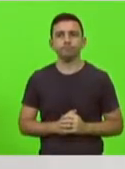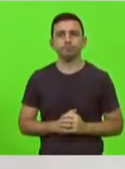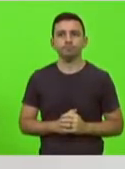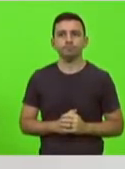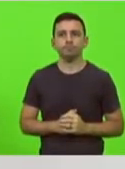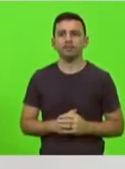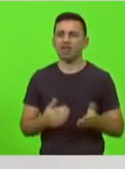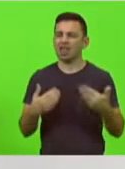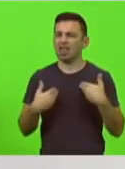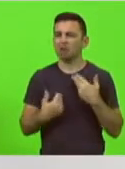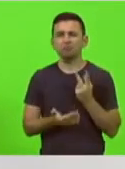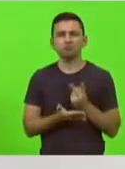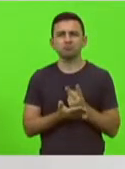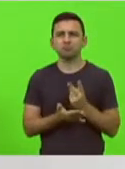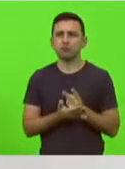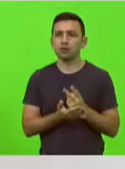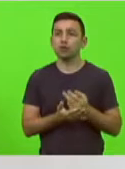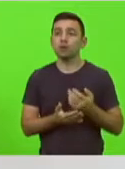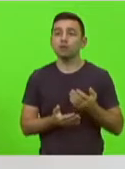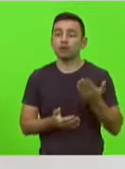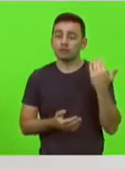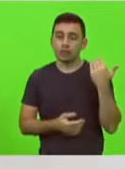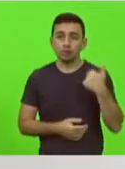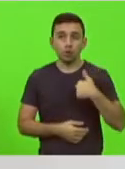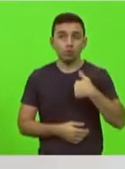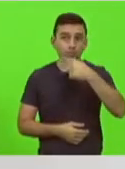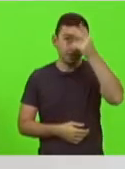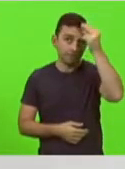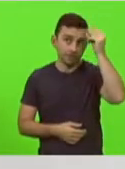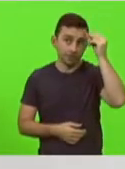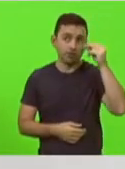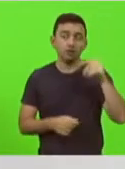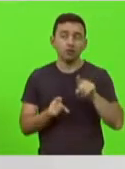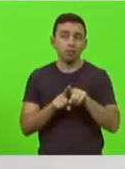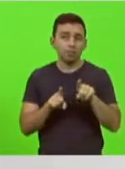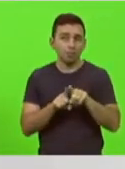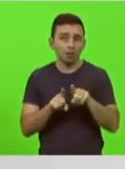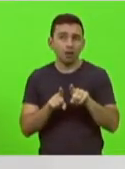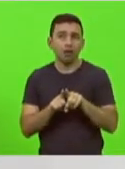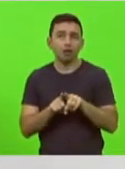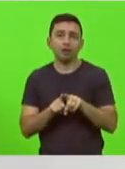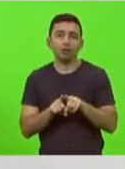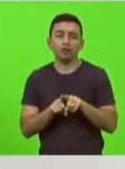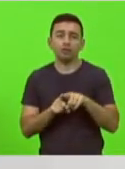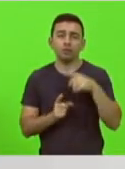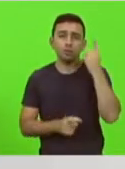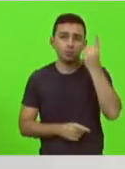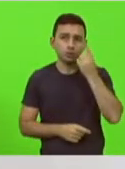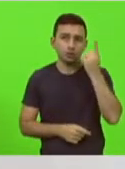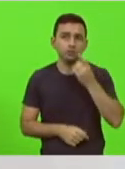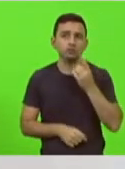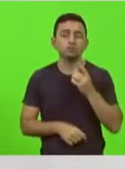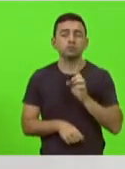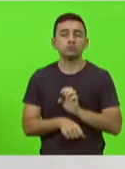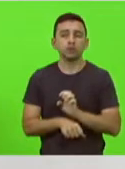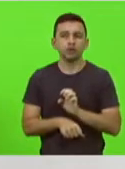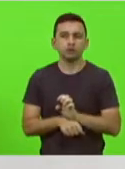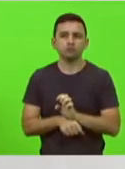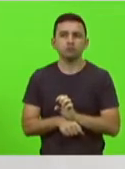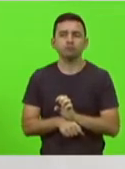Fiz assim na condição de prefeito e como deputado estadual, que estou